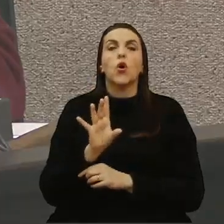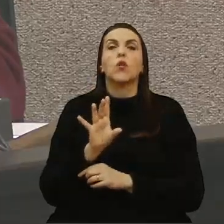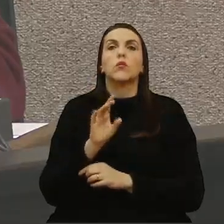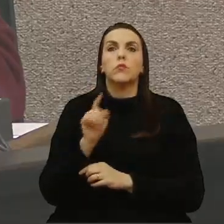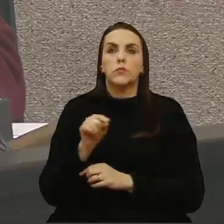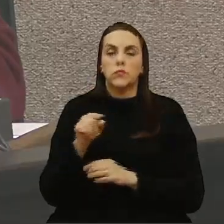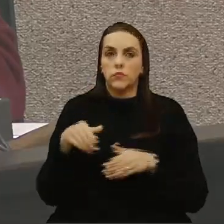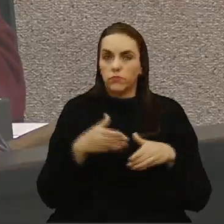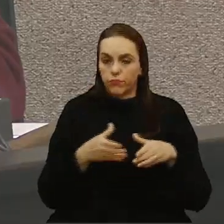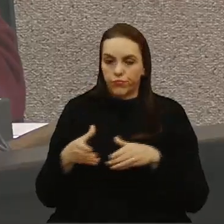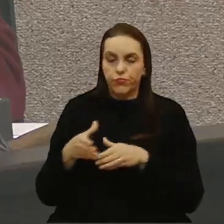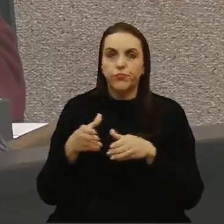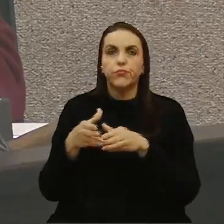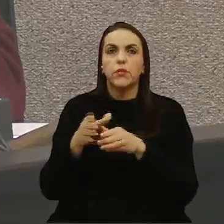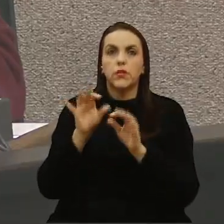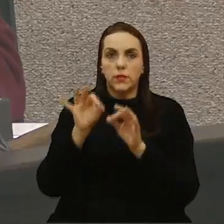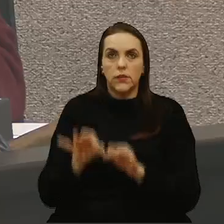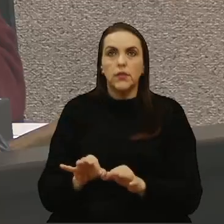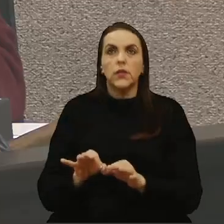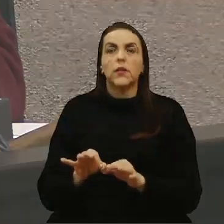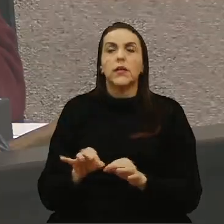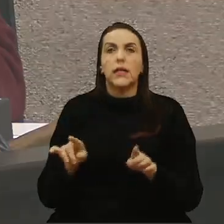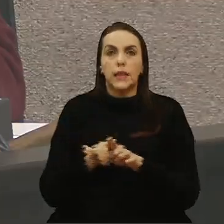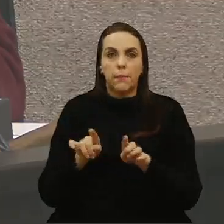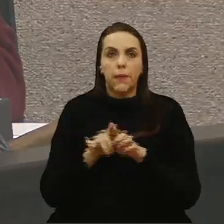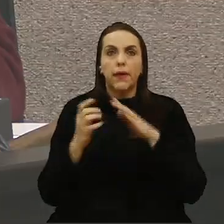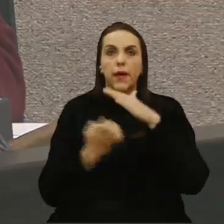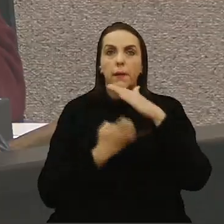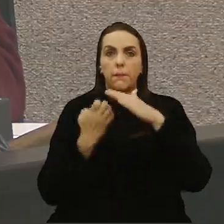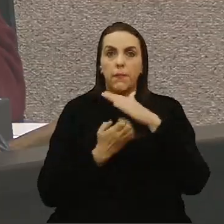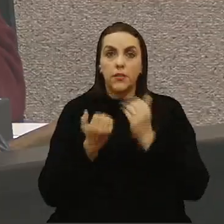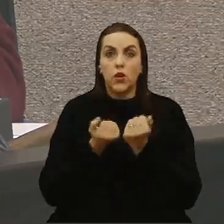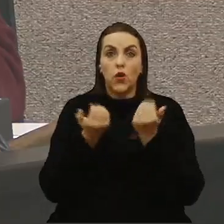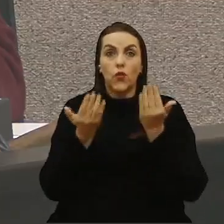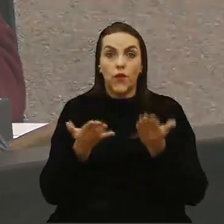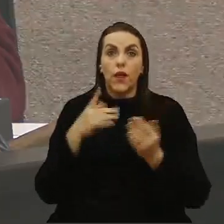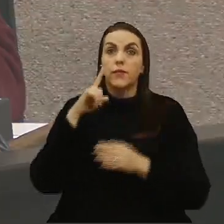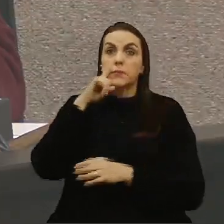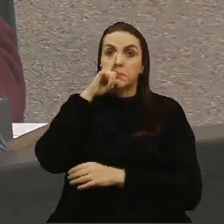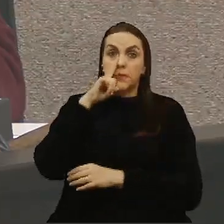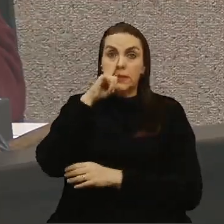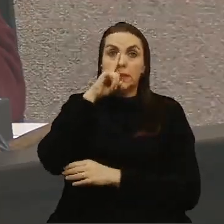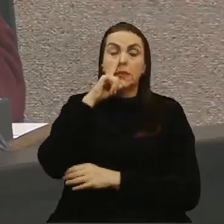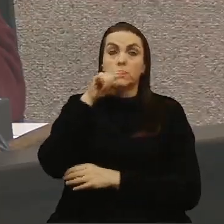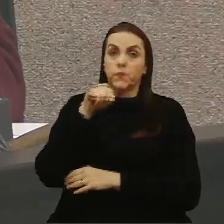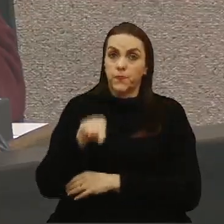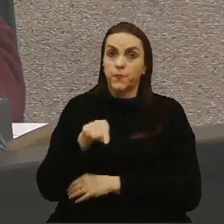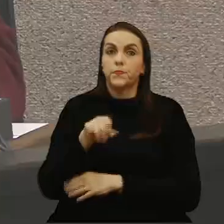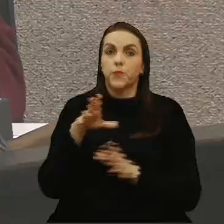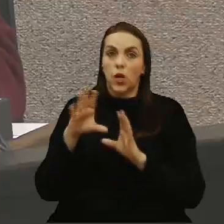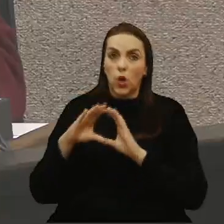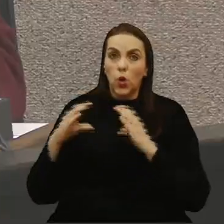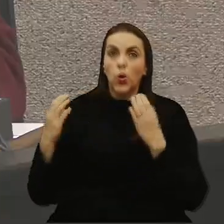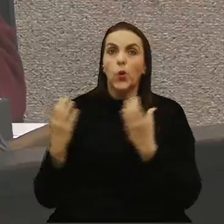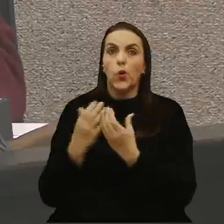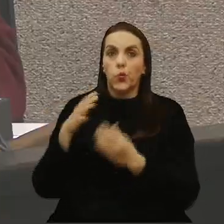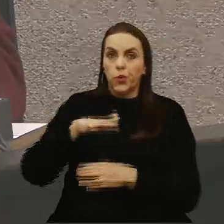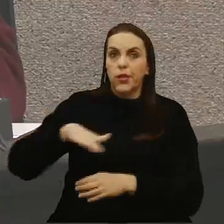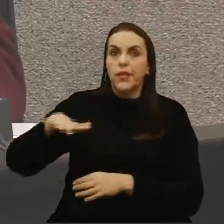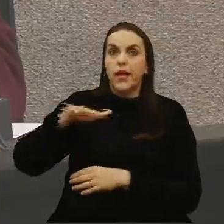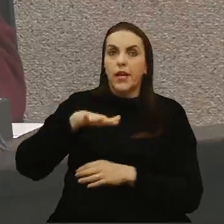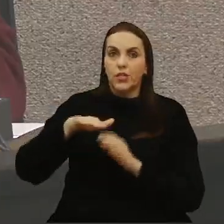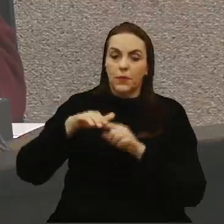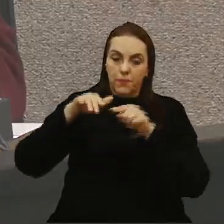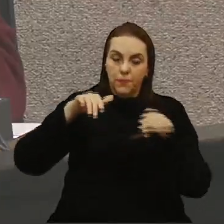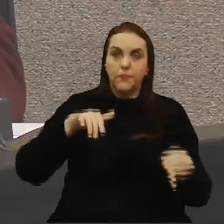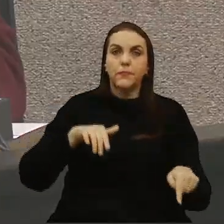que é necessária, mas também daquela empresa que oferece risco a toda aquela comunidade ali da parte de baixo do